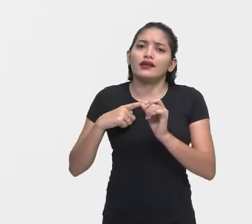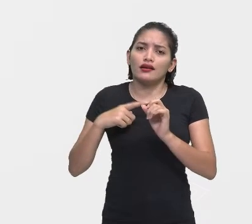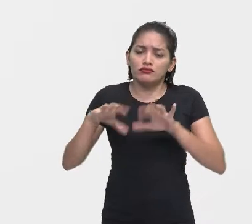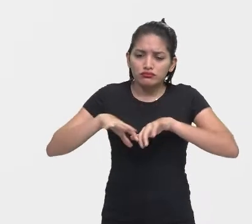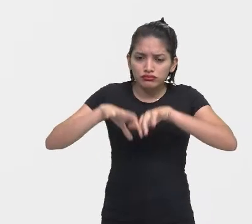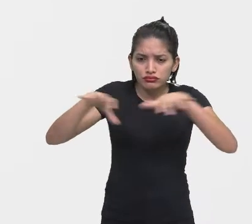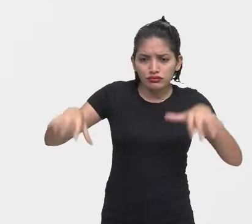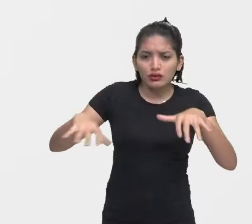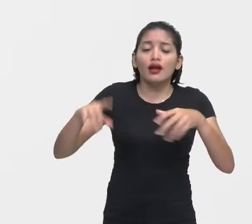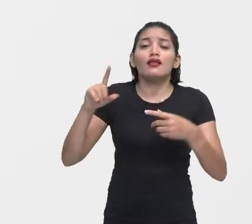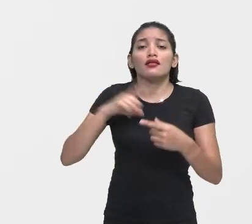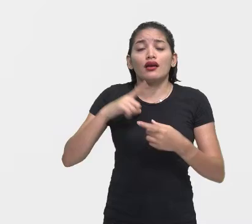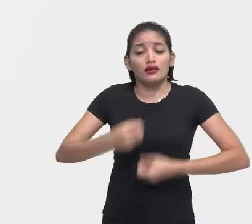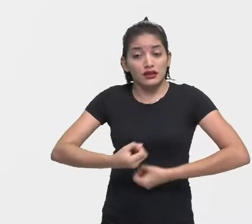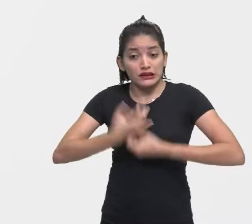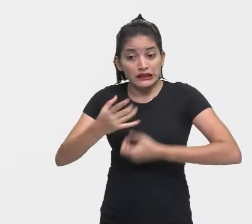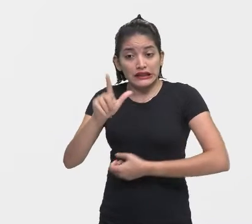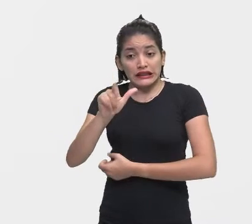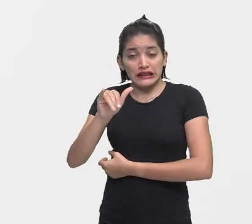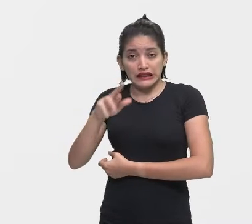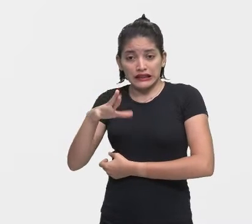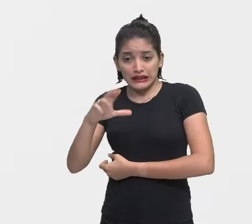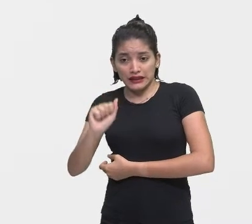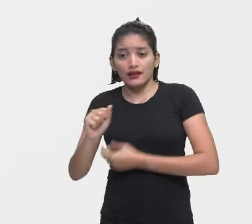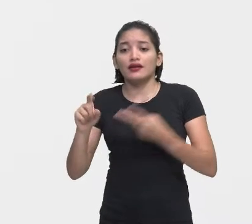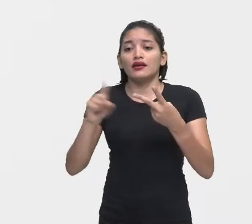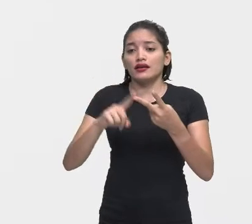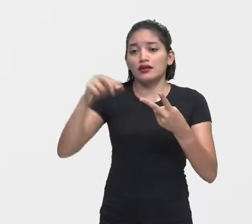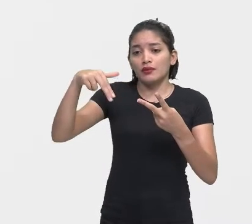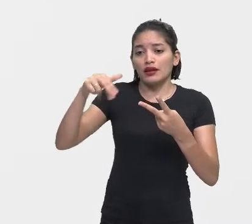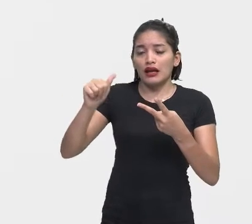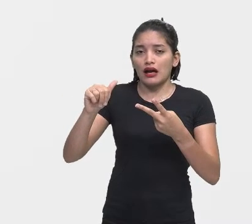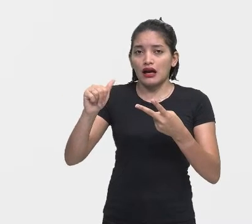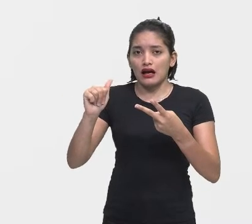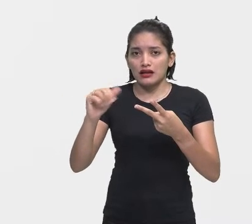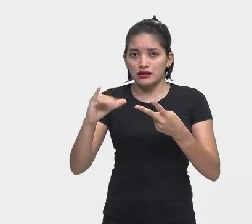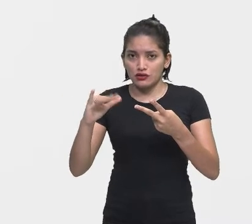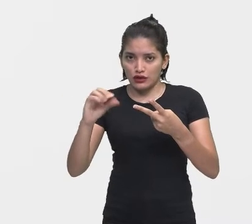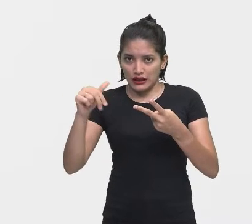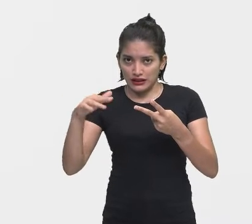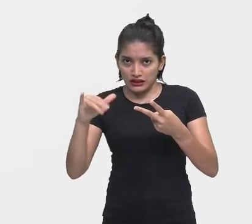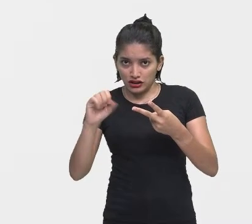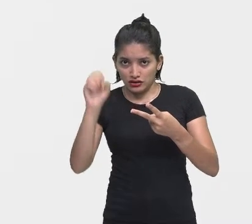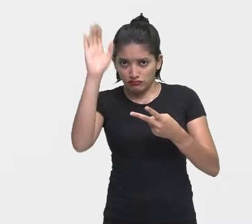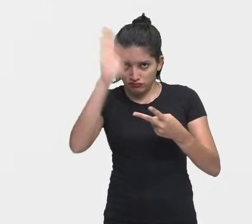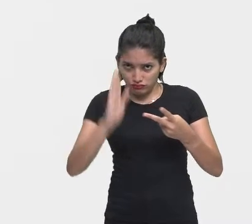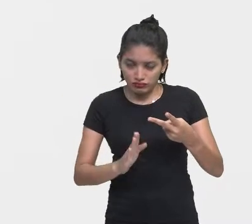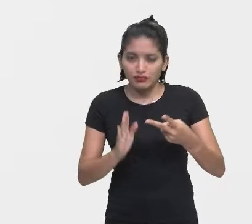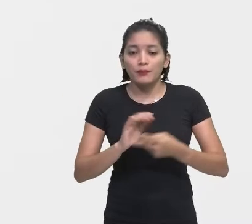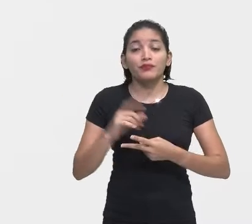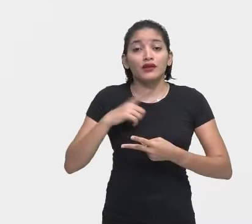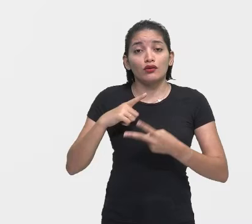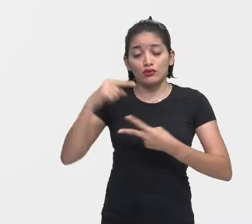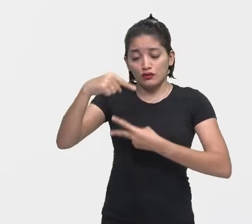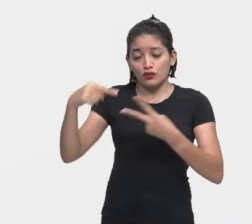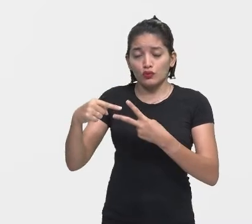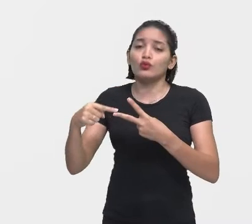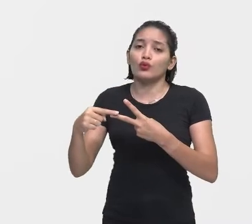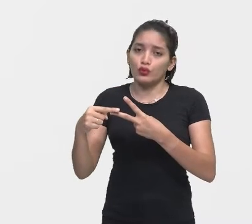poesia lírica e poesia nacionalista. Então, essas são as 2 fases, as